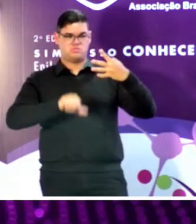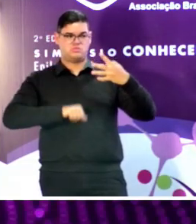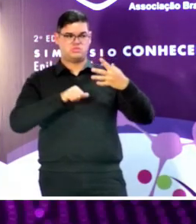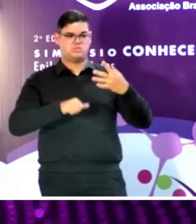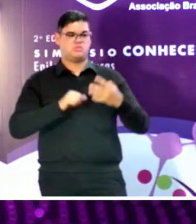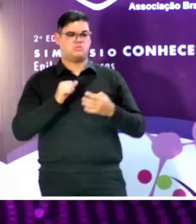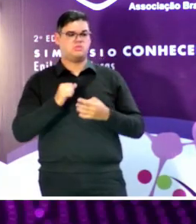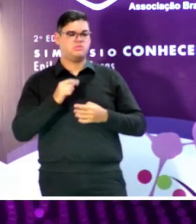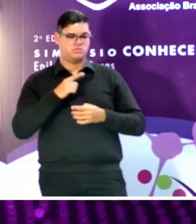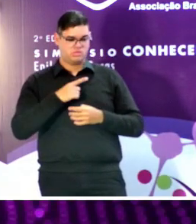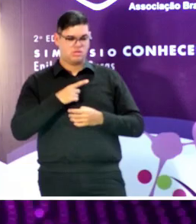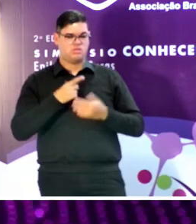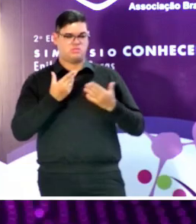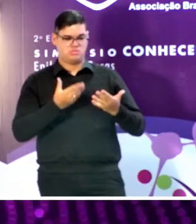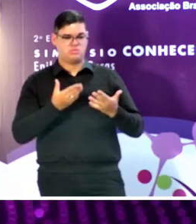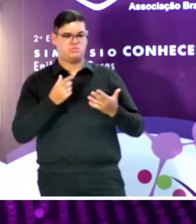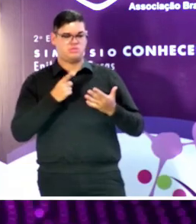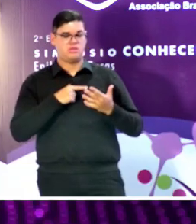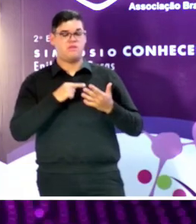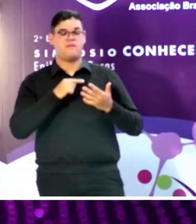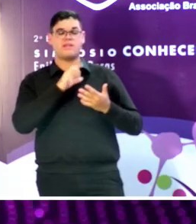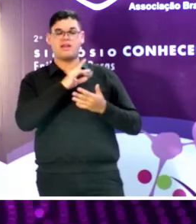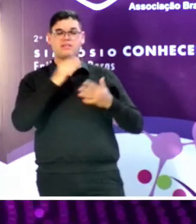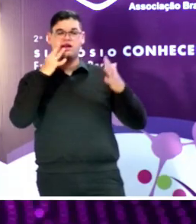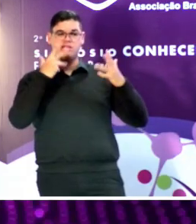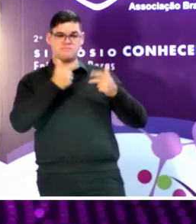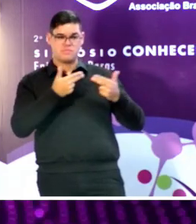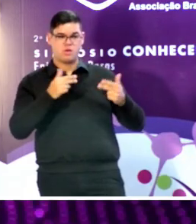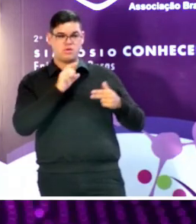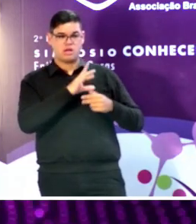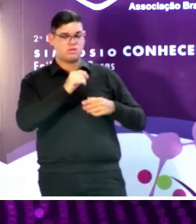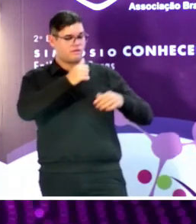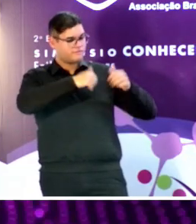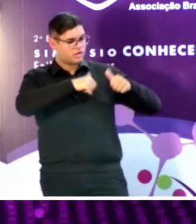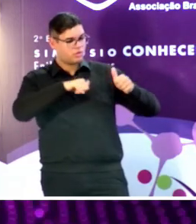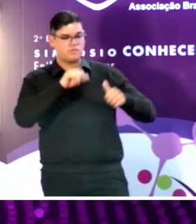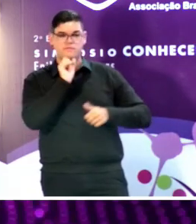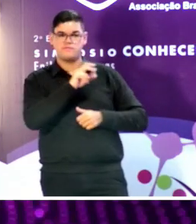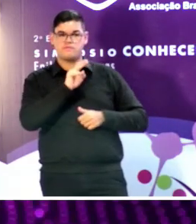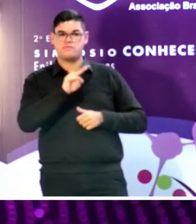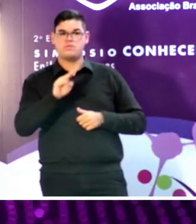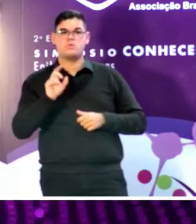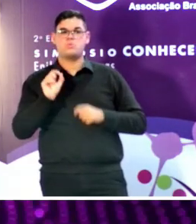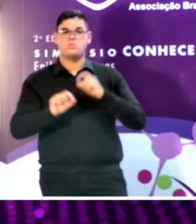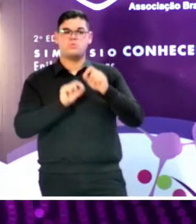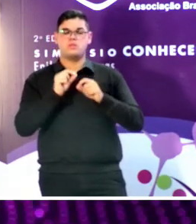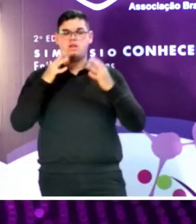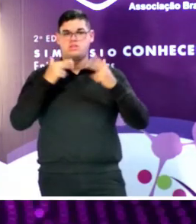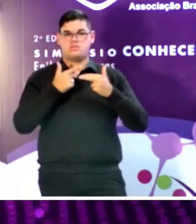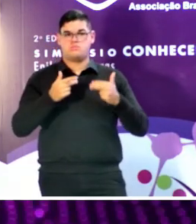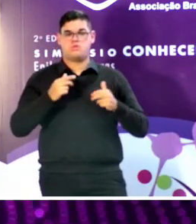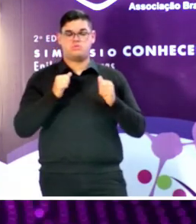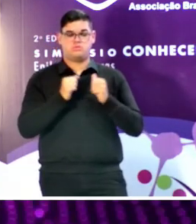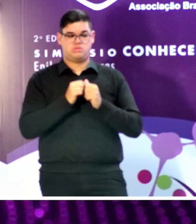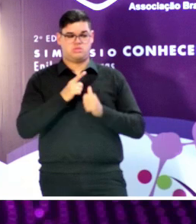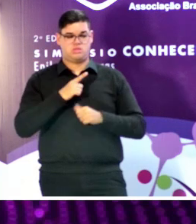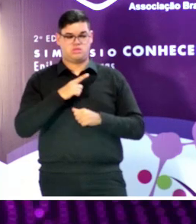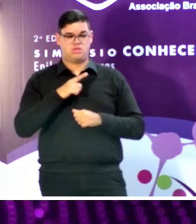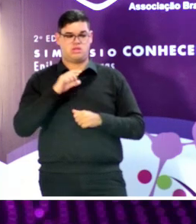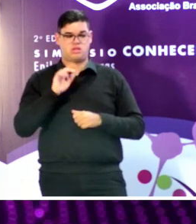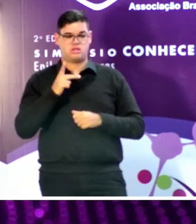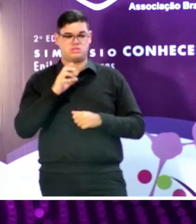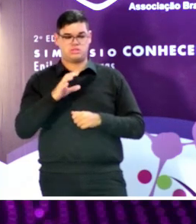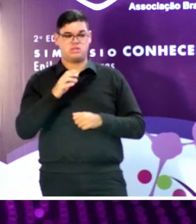de estresse oxidativo desses animais. Então, a gente viu que esse animal, né, com HC, ele